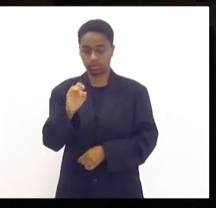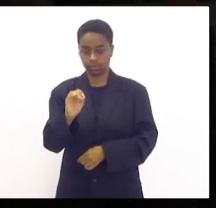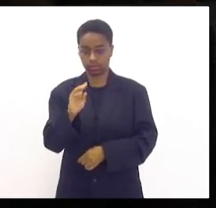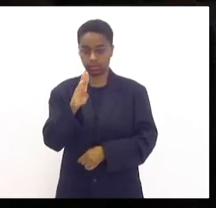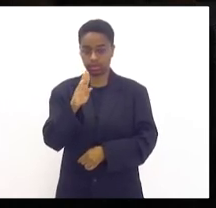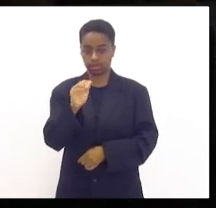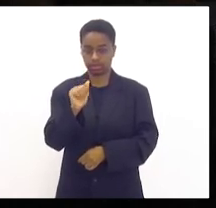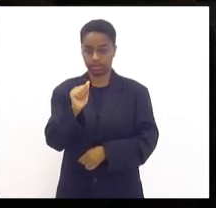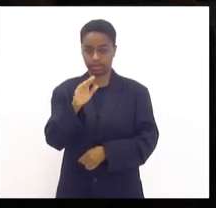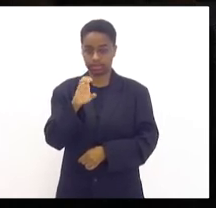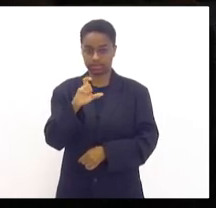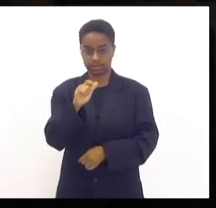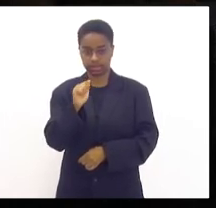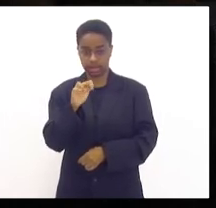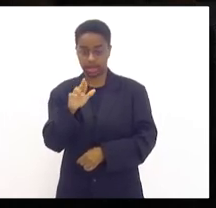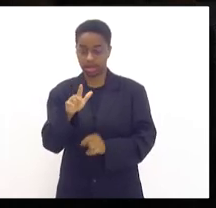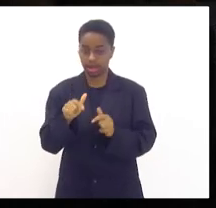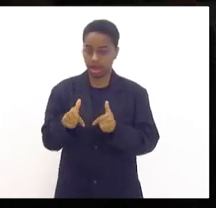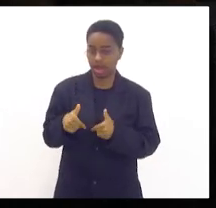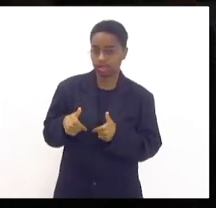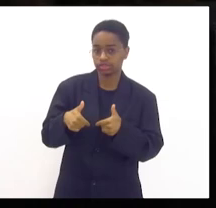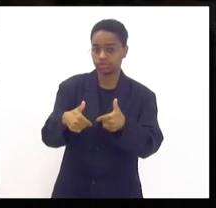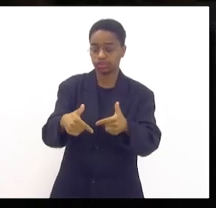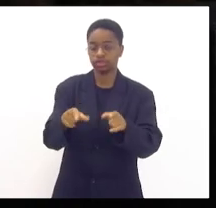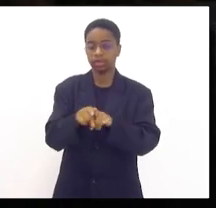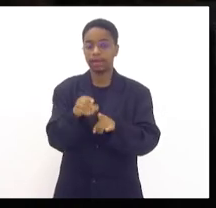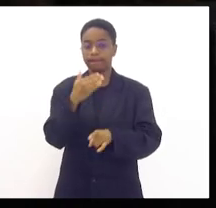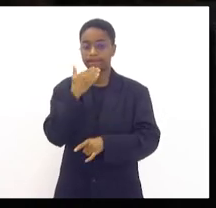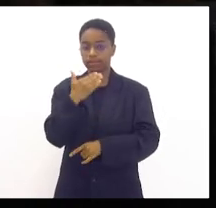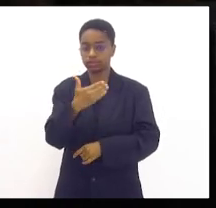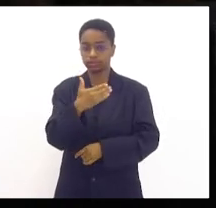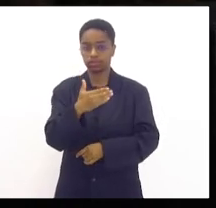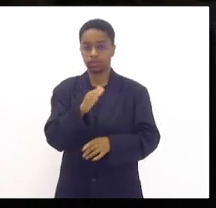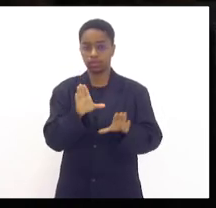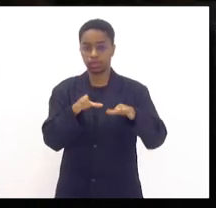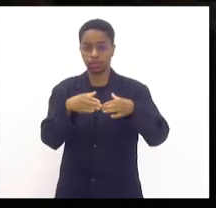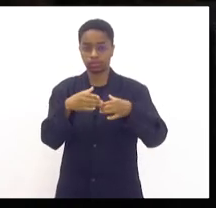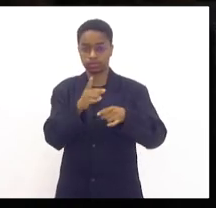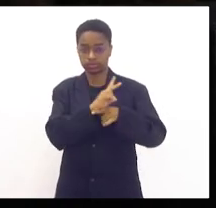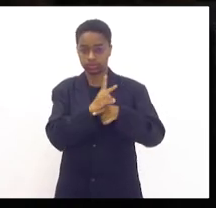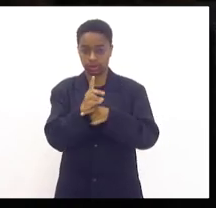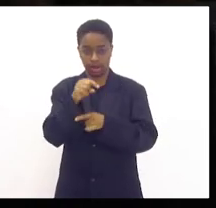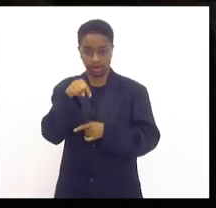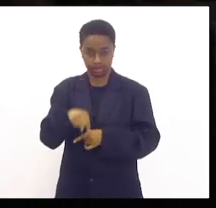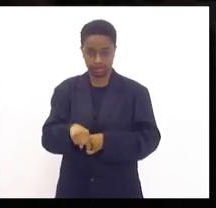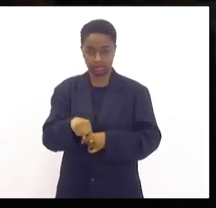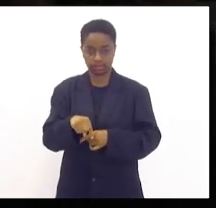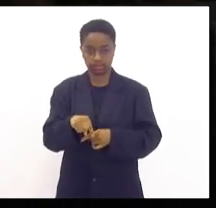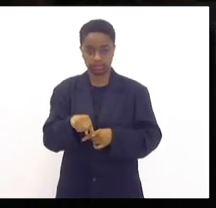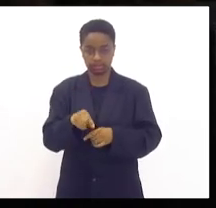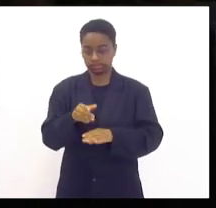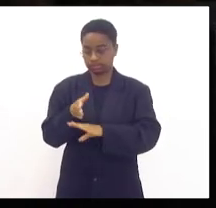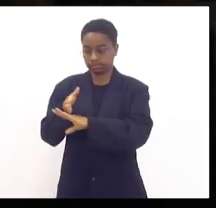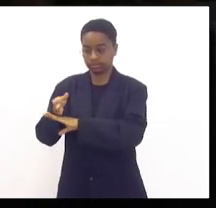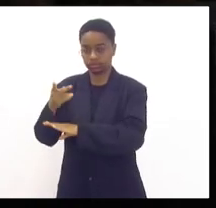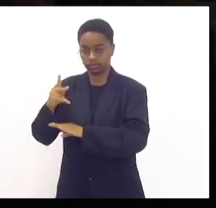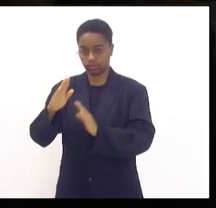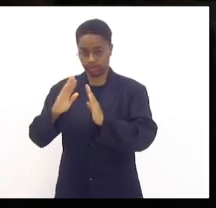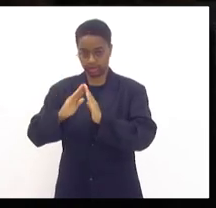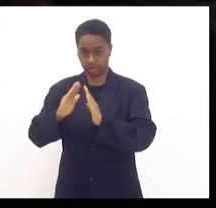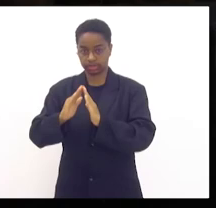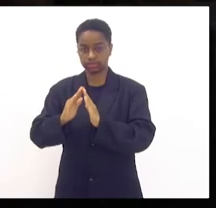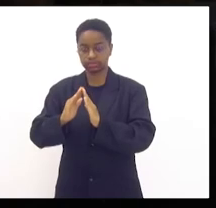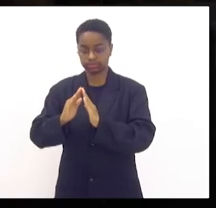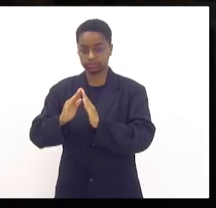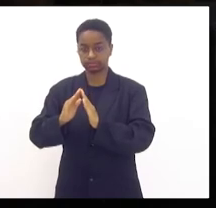pessoalmente, agiu, pediu que a segurança da casa fosse até a sua moradia, né,